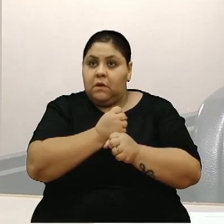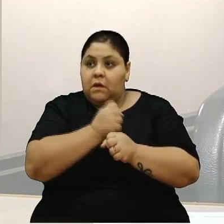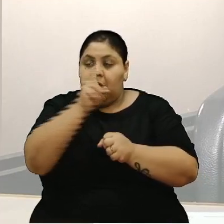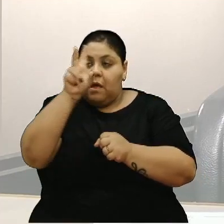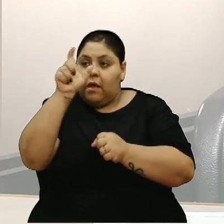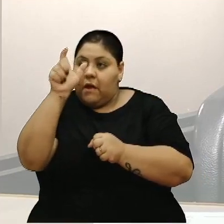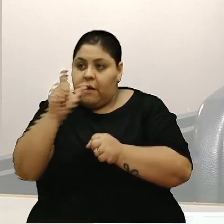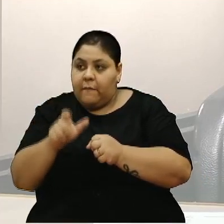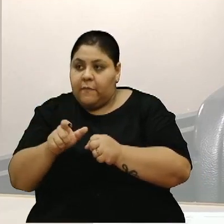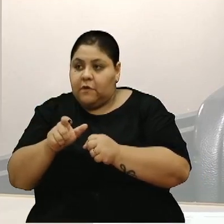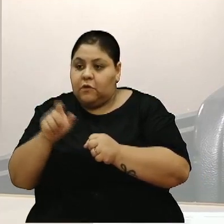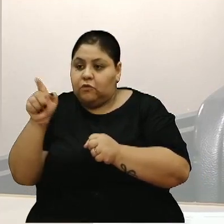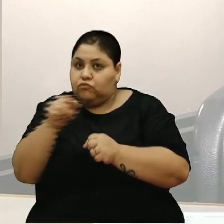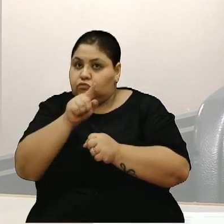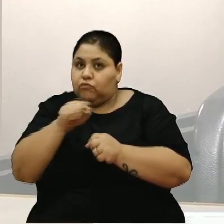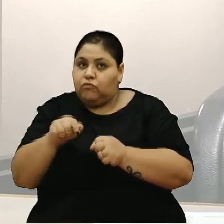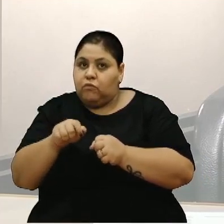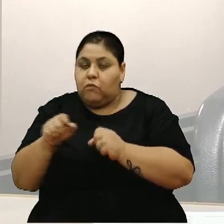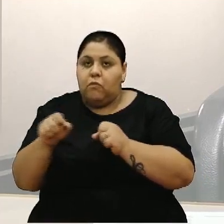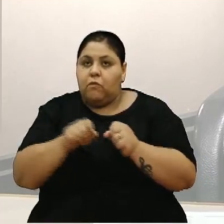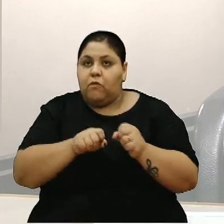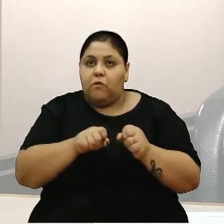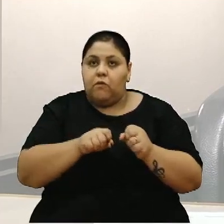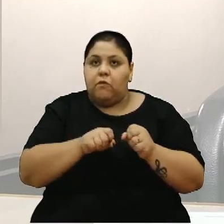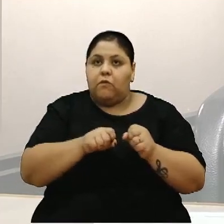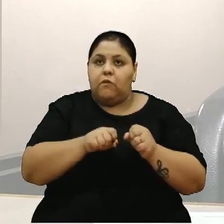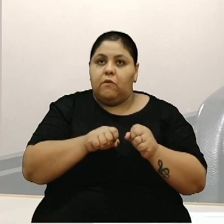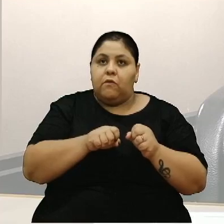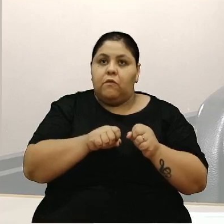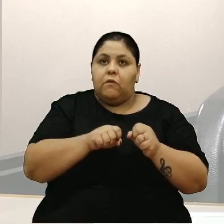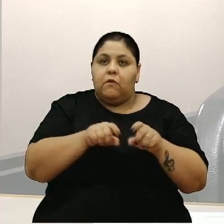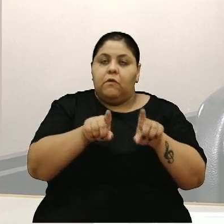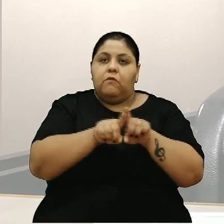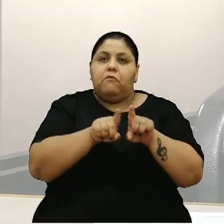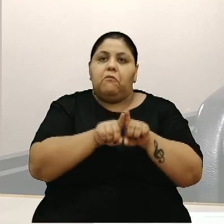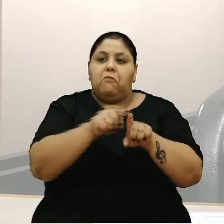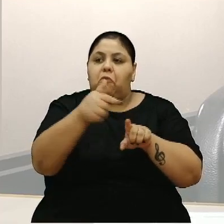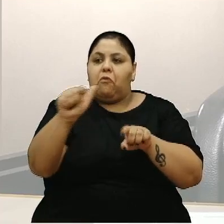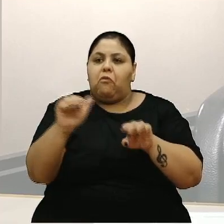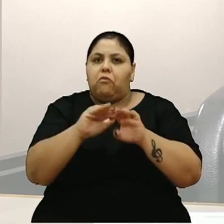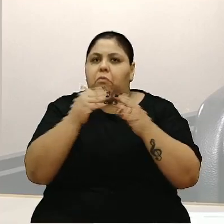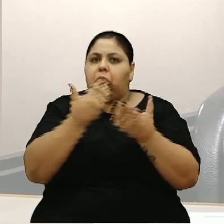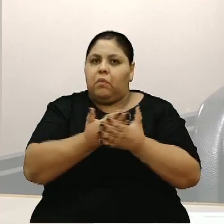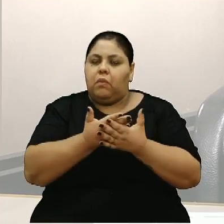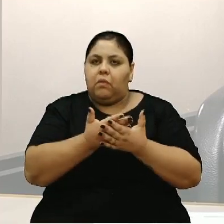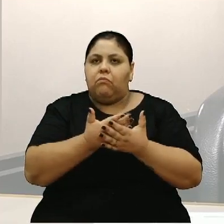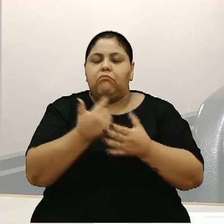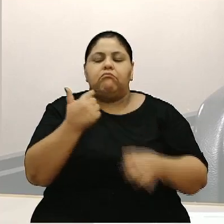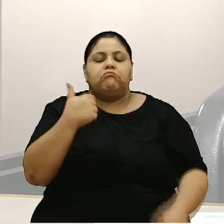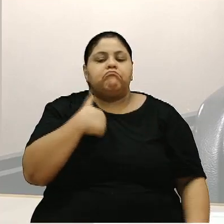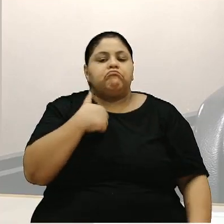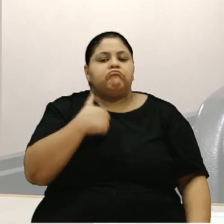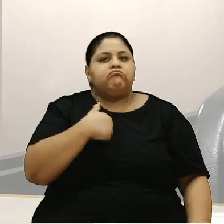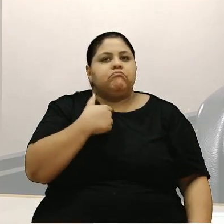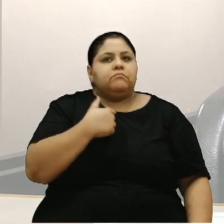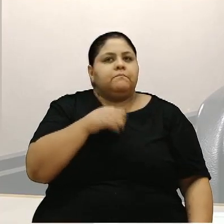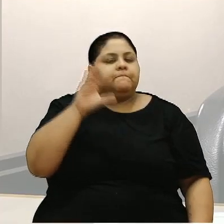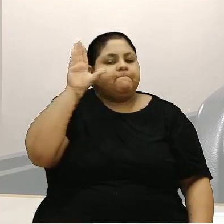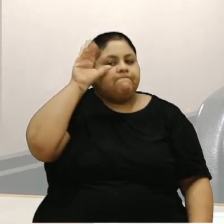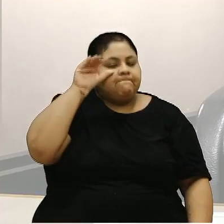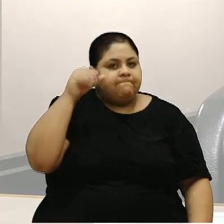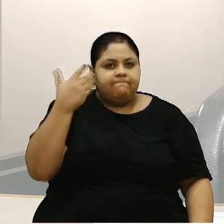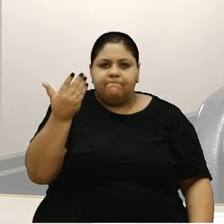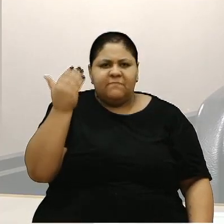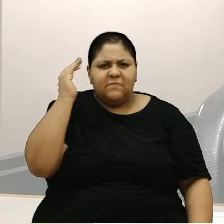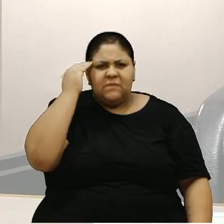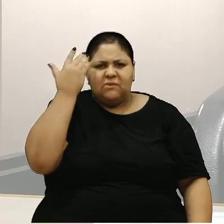que interditou, eu posso dizer, o meu colégio Arlinda Manfo, vereador Felipe. Isso me dá uma curiosidade muito grande. Eu não